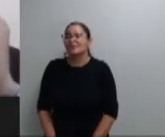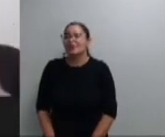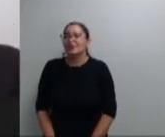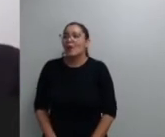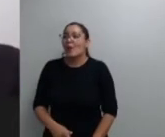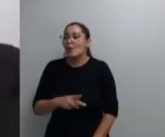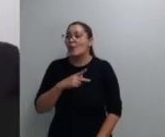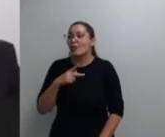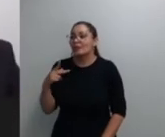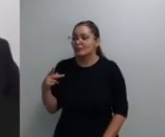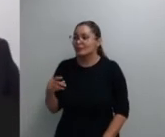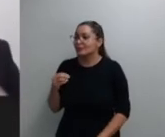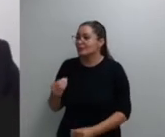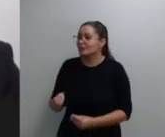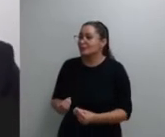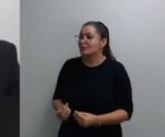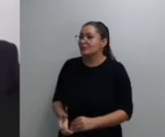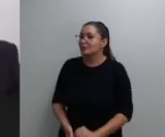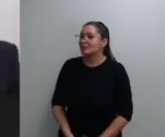relator